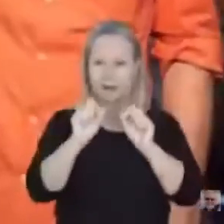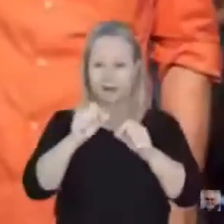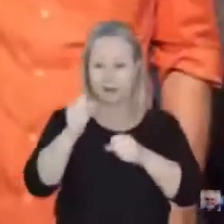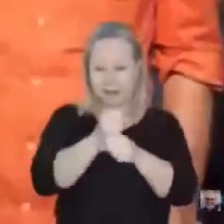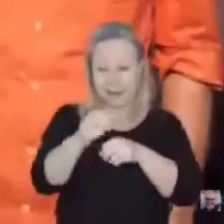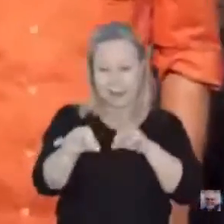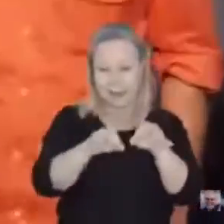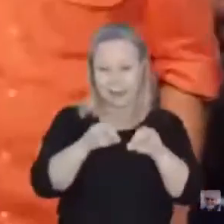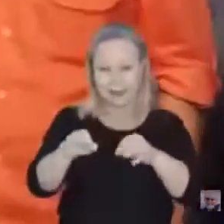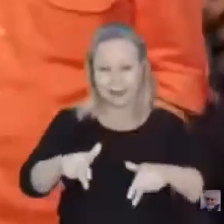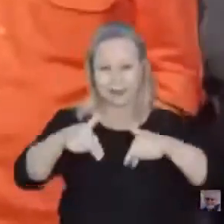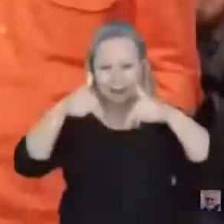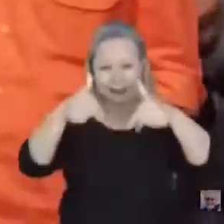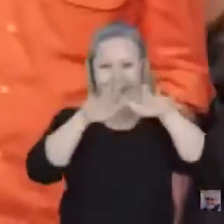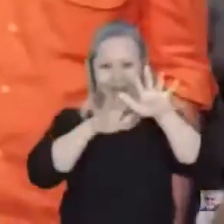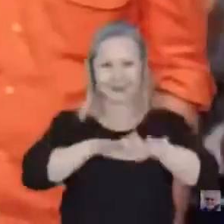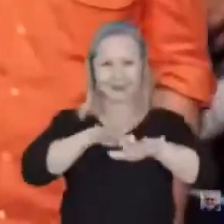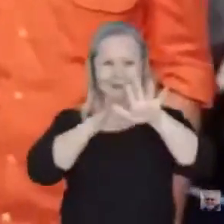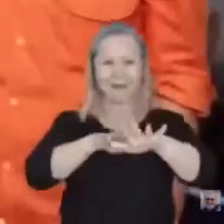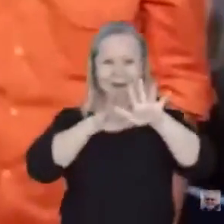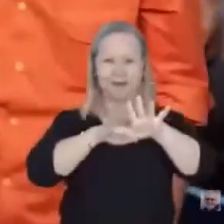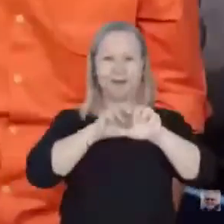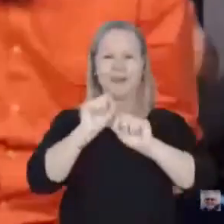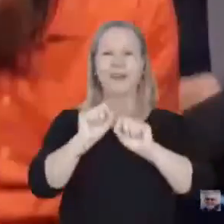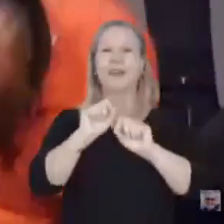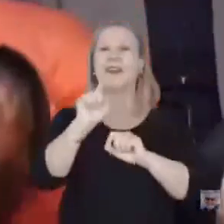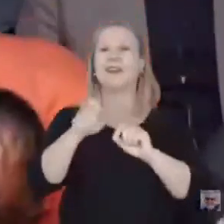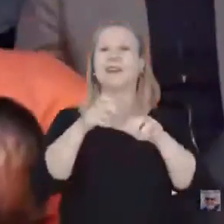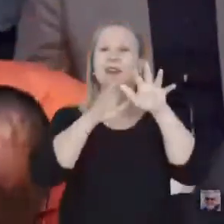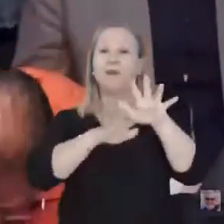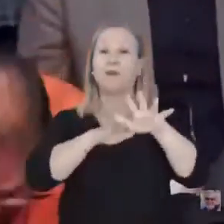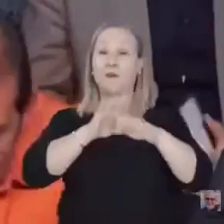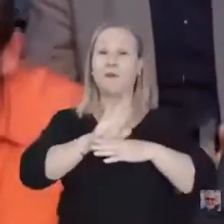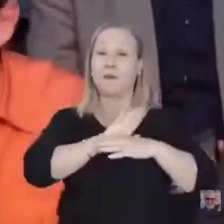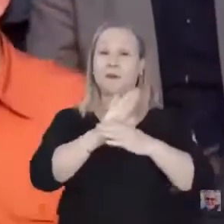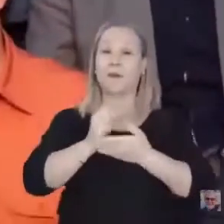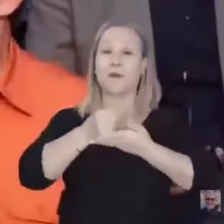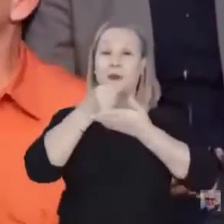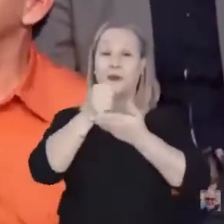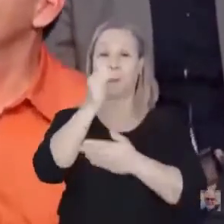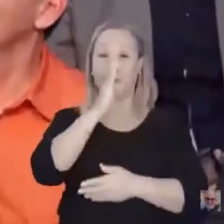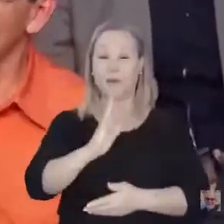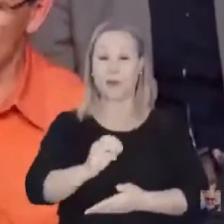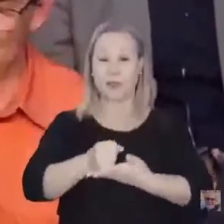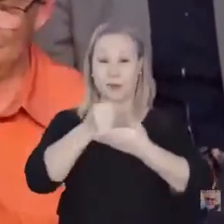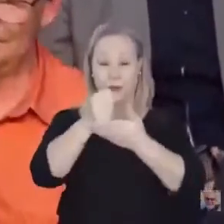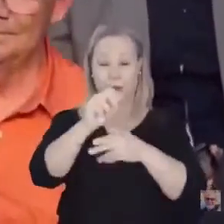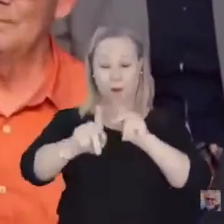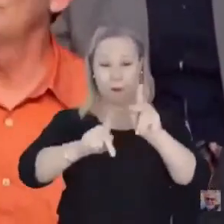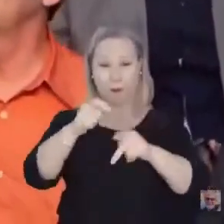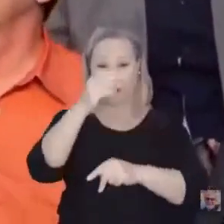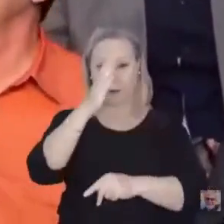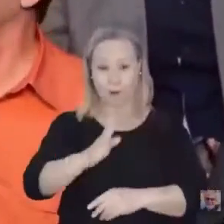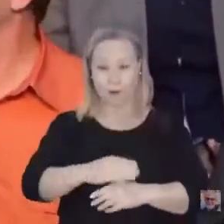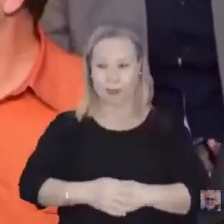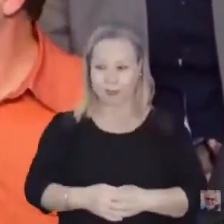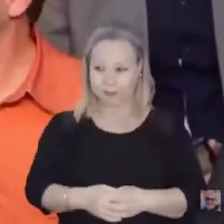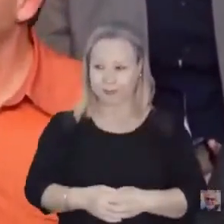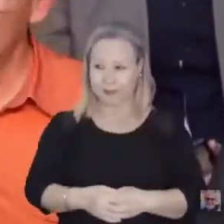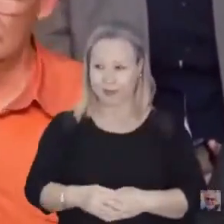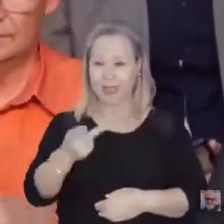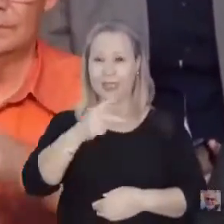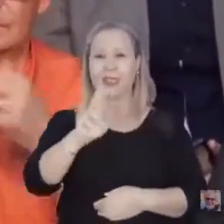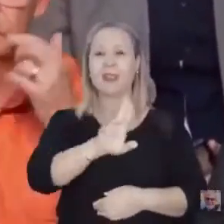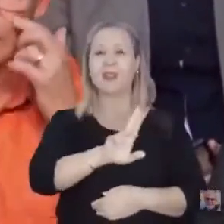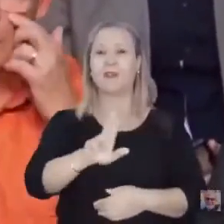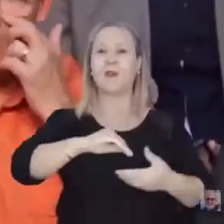movimento, que é um movimento em favor do Brasil, em favor do povo brasileiro. Obrigada, Paulinho. Teu nome, eu cumprimento todos